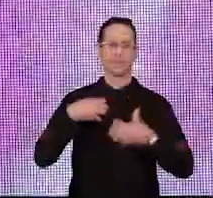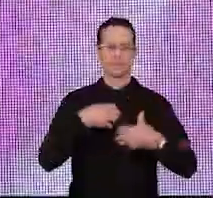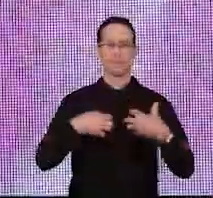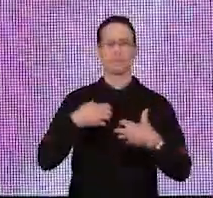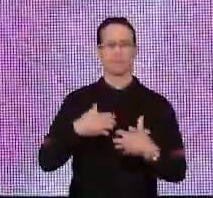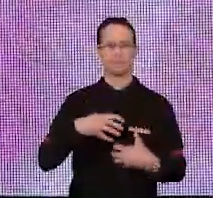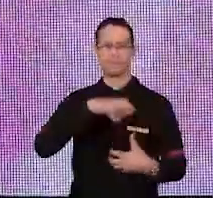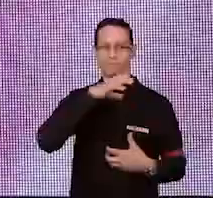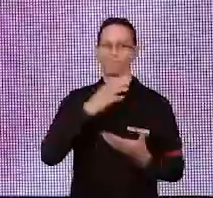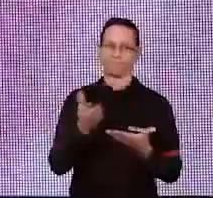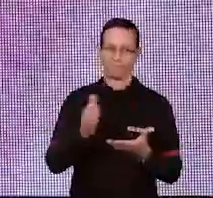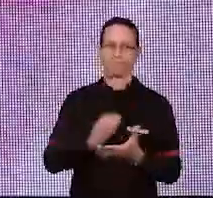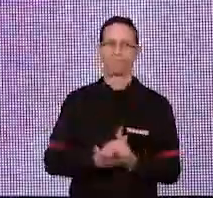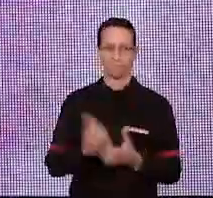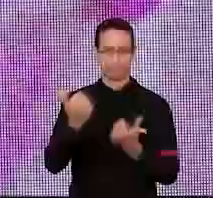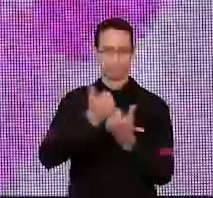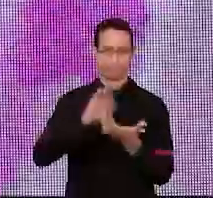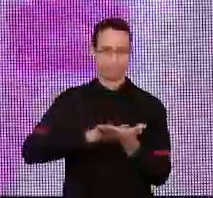desespero do paciente.